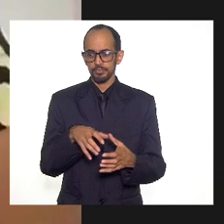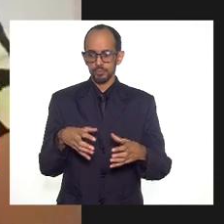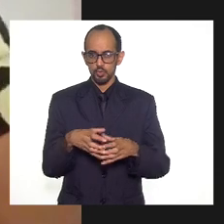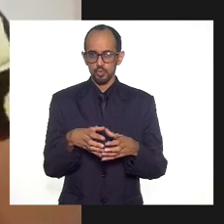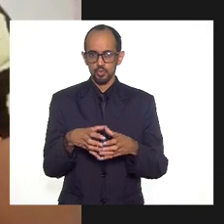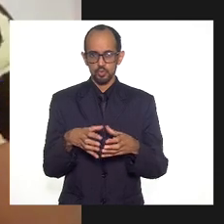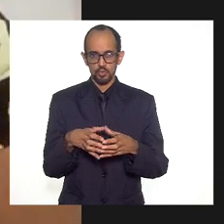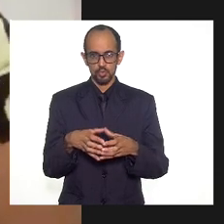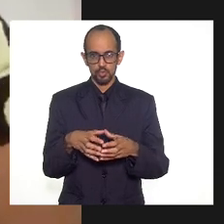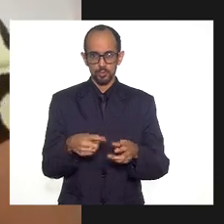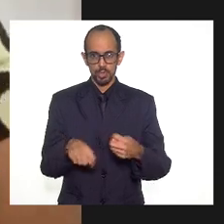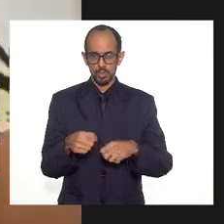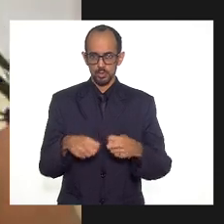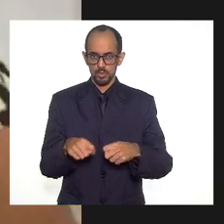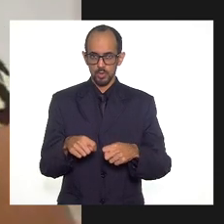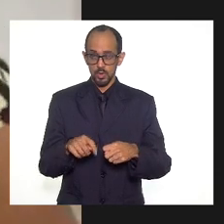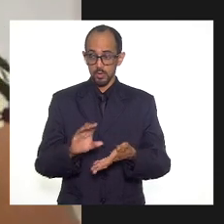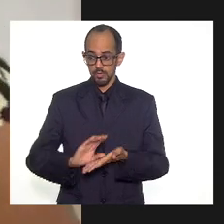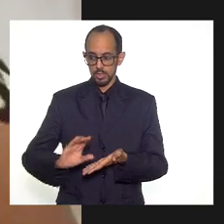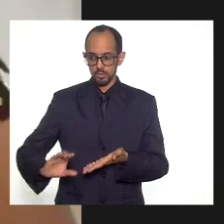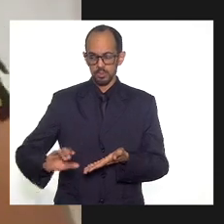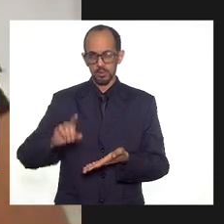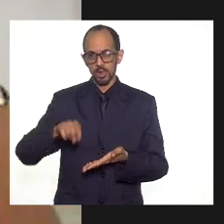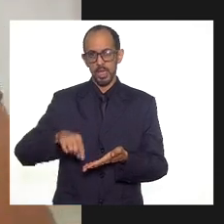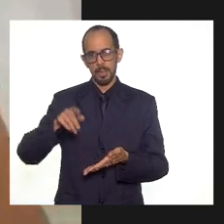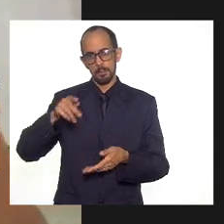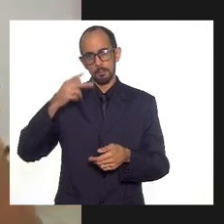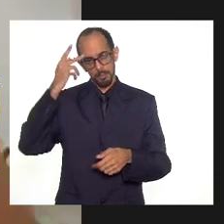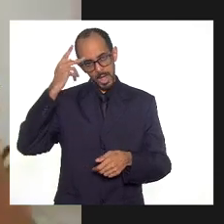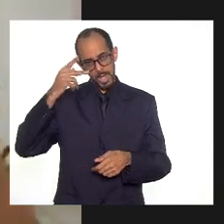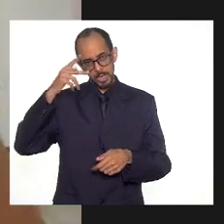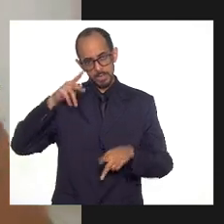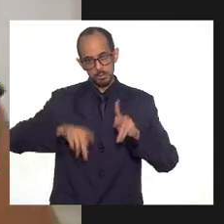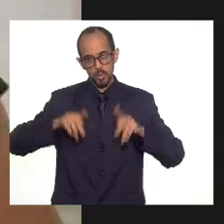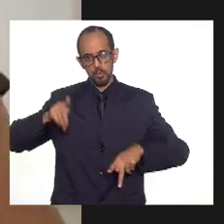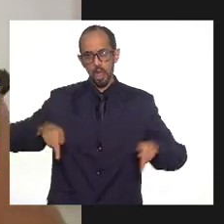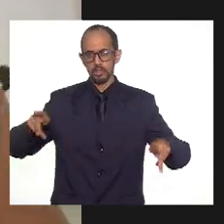ser para as pessoas e não para algo que seja